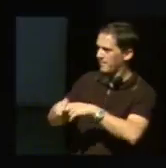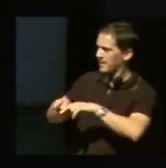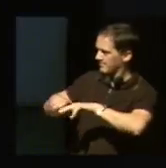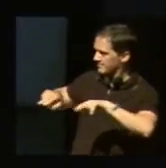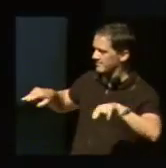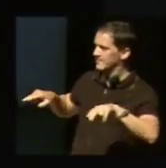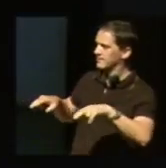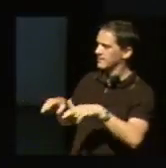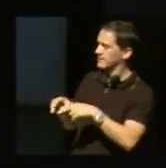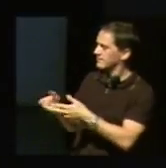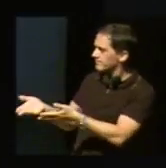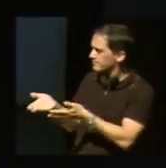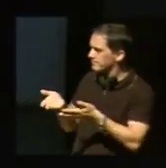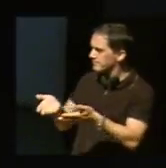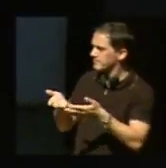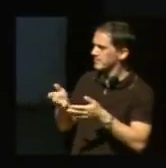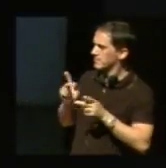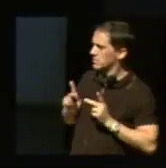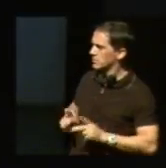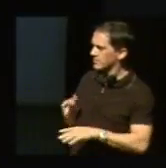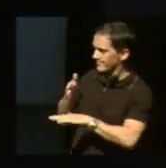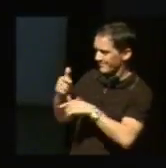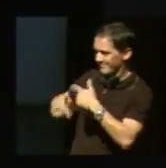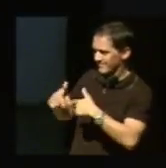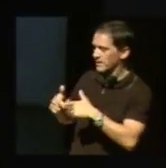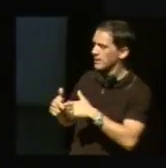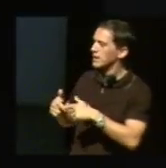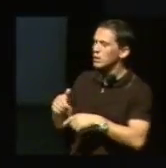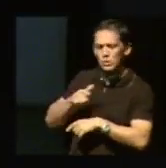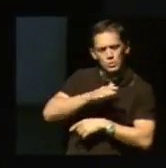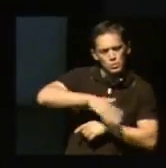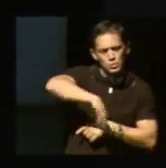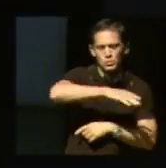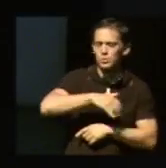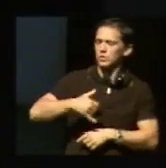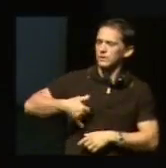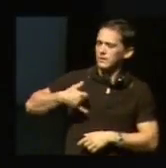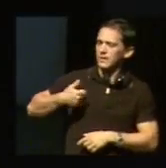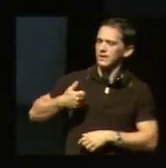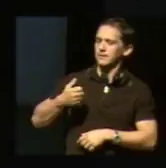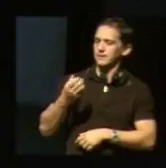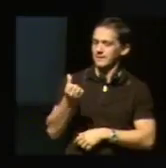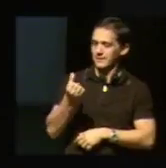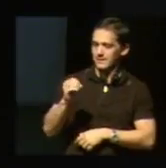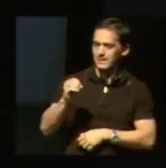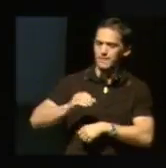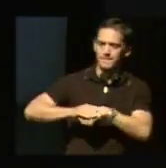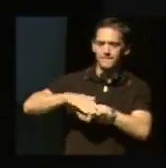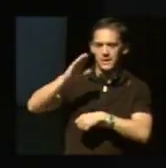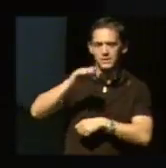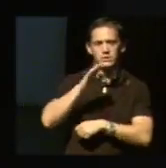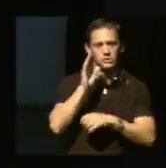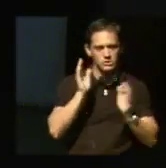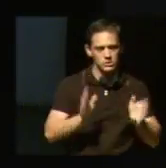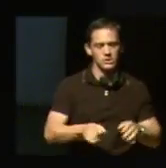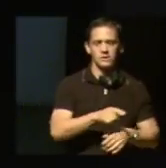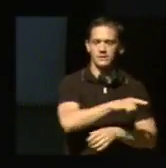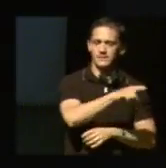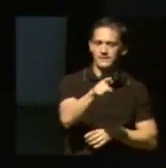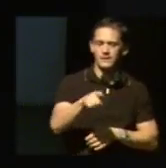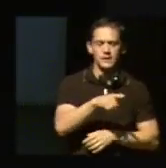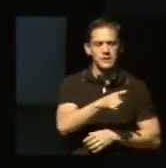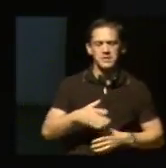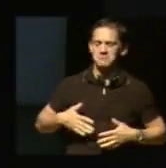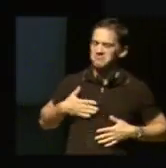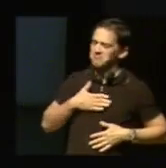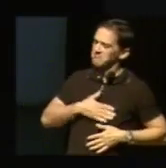pessoas já com mais de 60 anos. Todos eles fardados, orgulhosos de estar